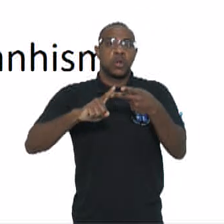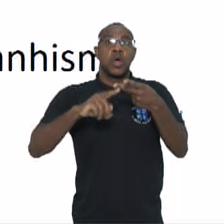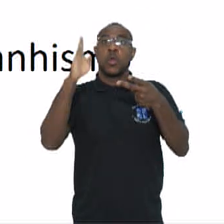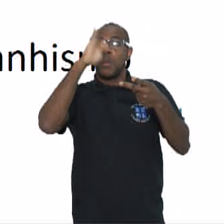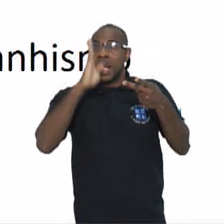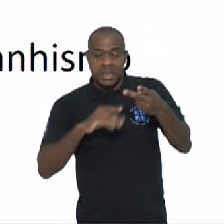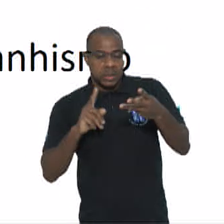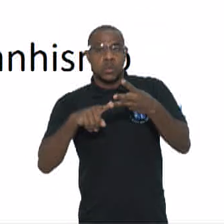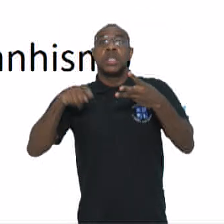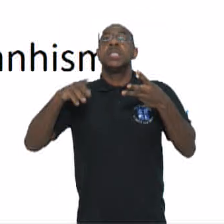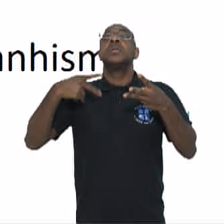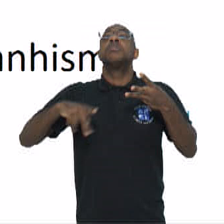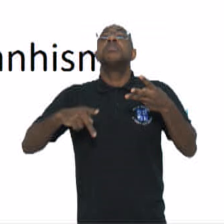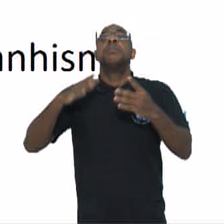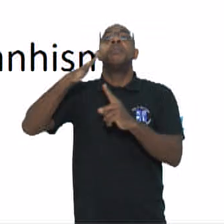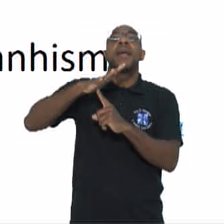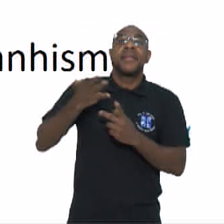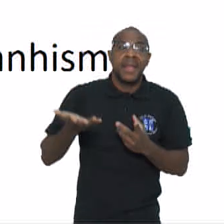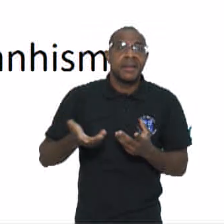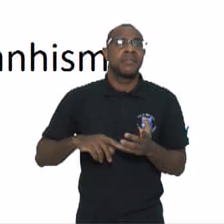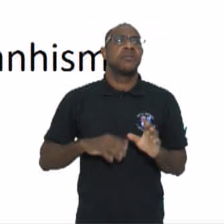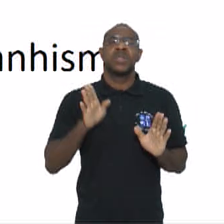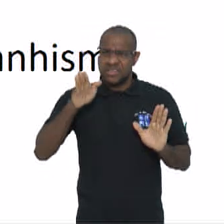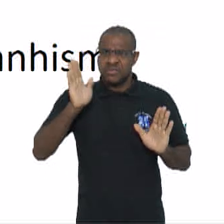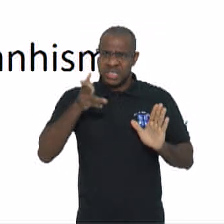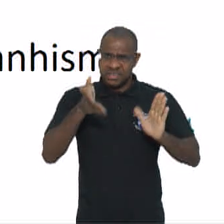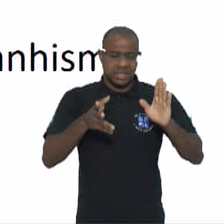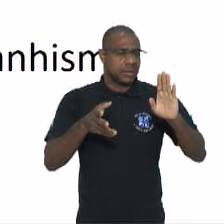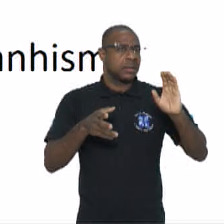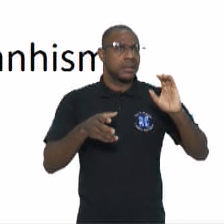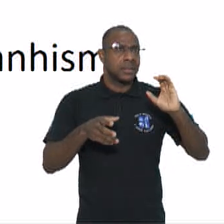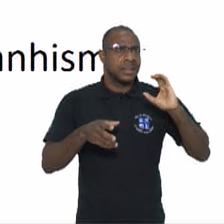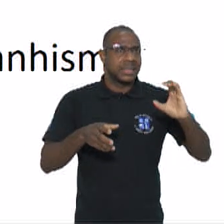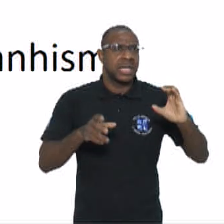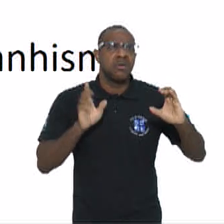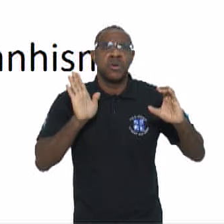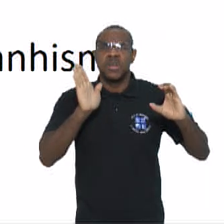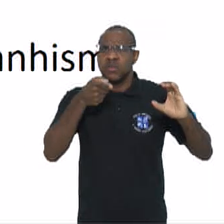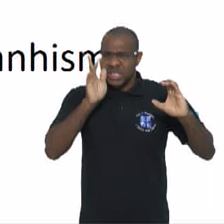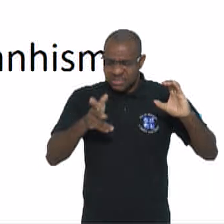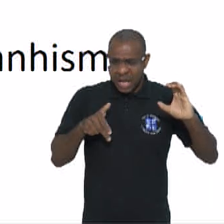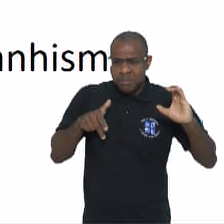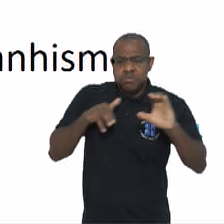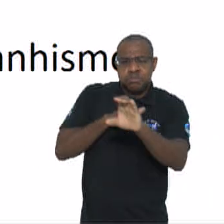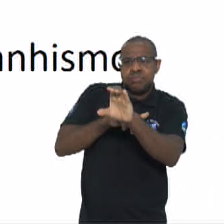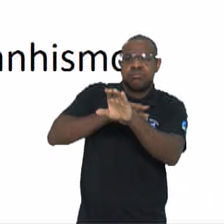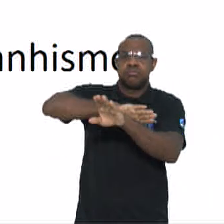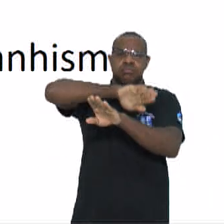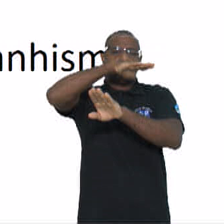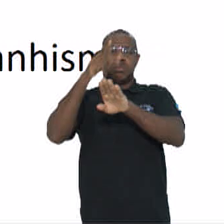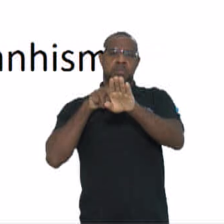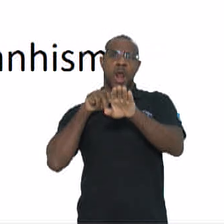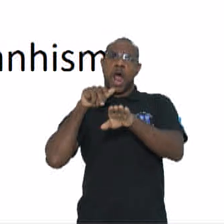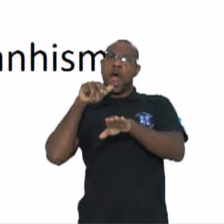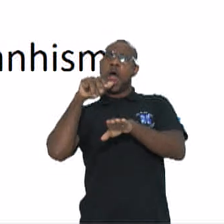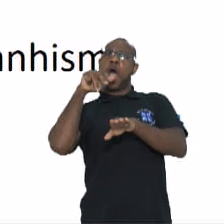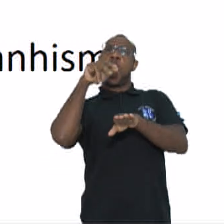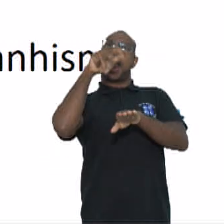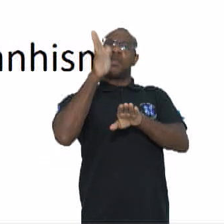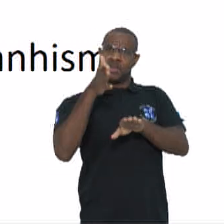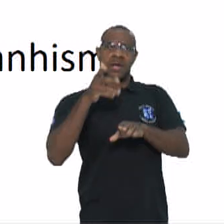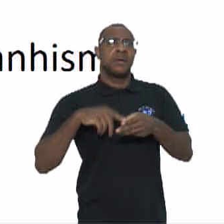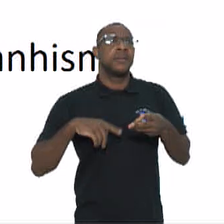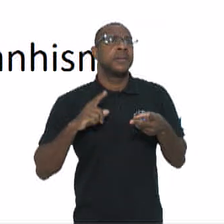C, você já subiu alguma montanha? D, quais equipamentos são necessários para praticar o montanhismo? E